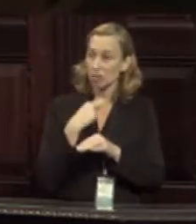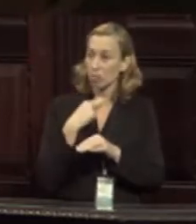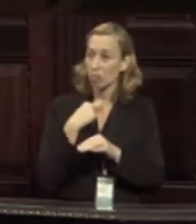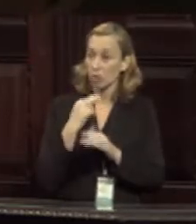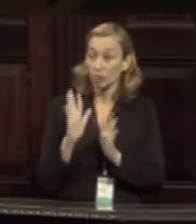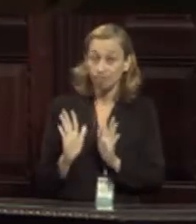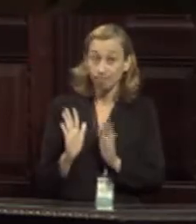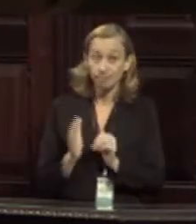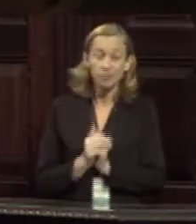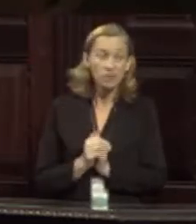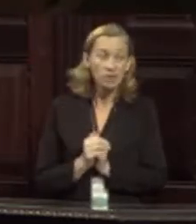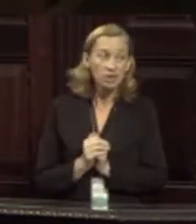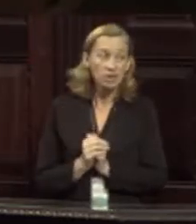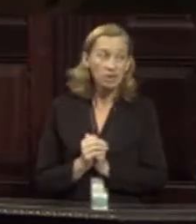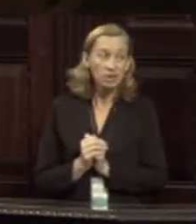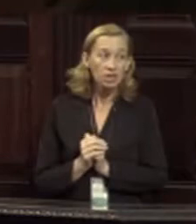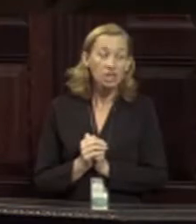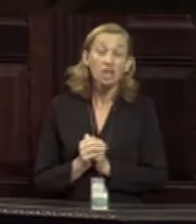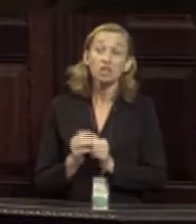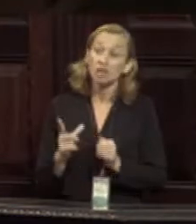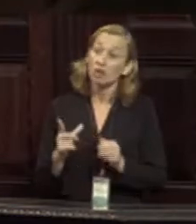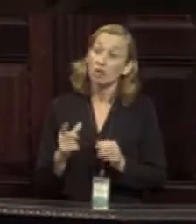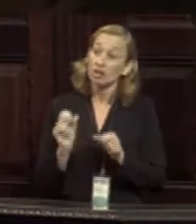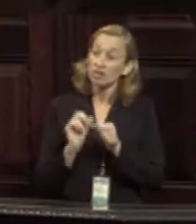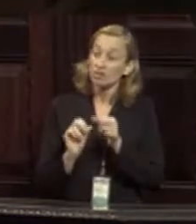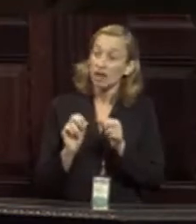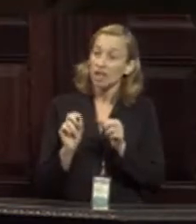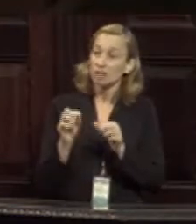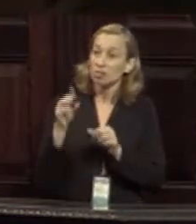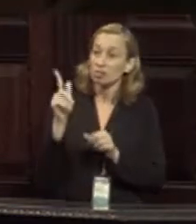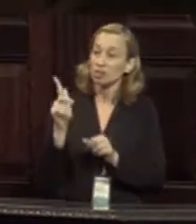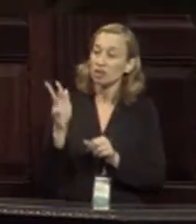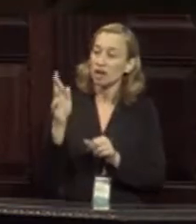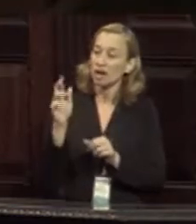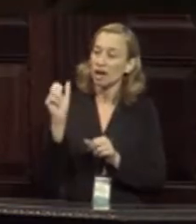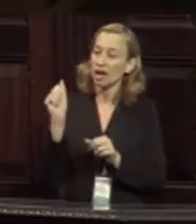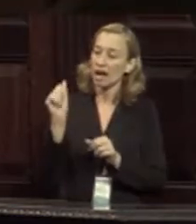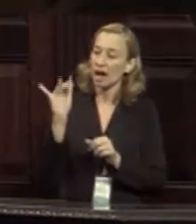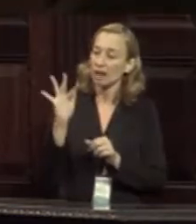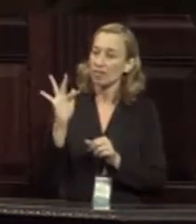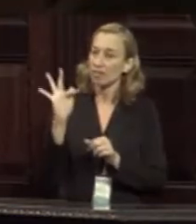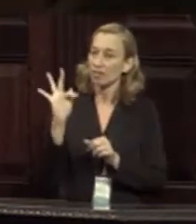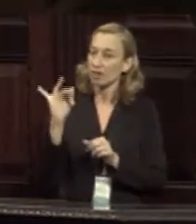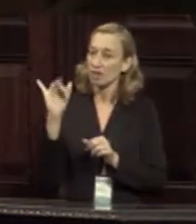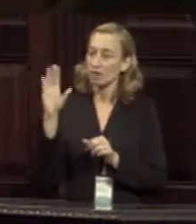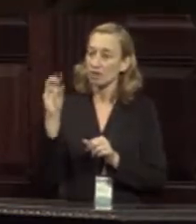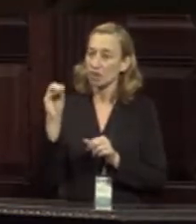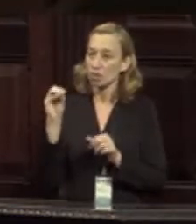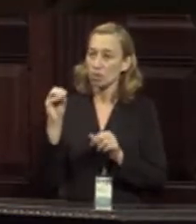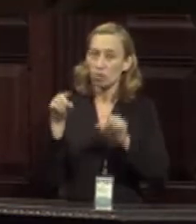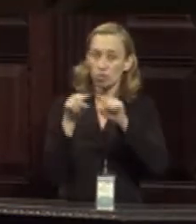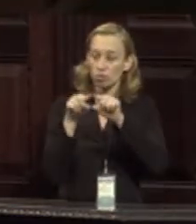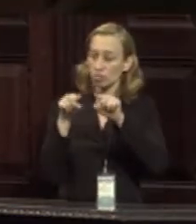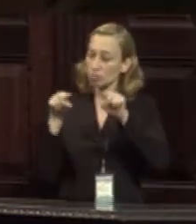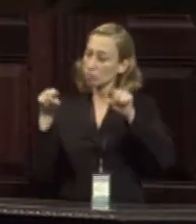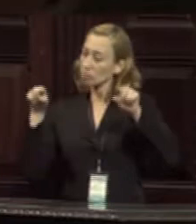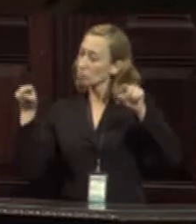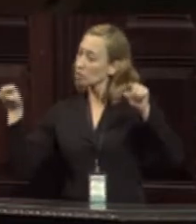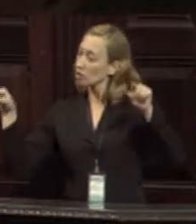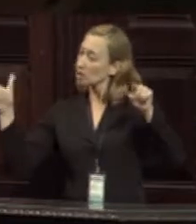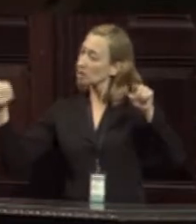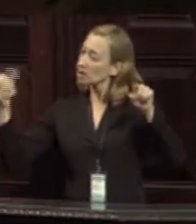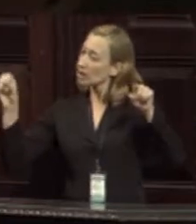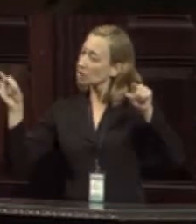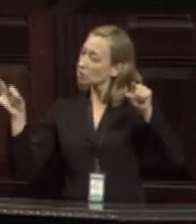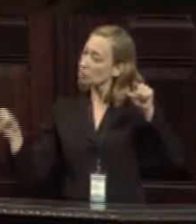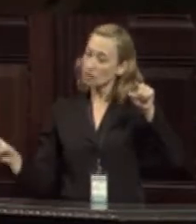E eles fazem um gráfico onde bota os 10%, mostra o pós-sal 1,5